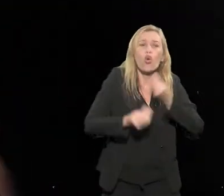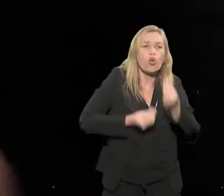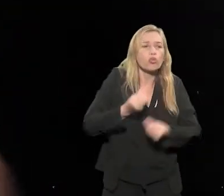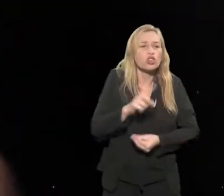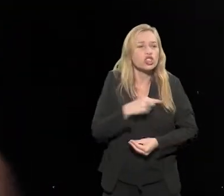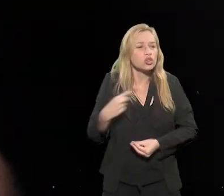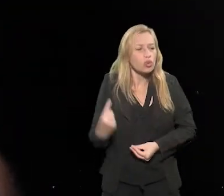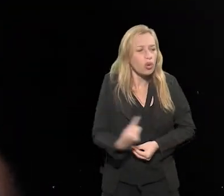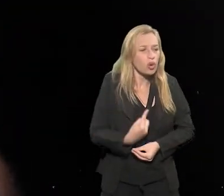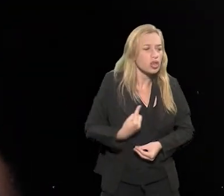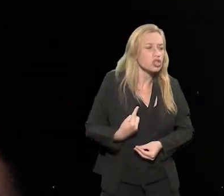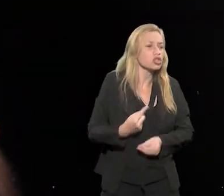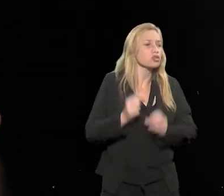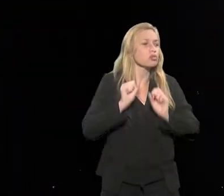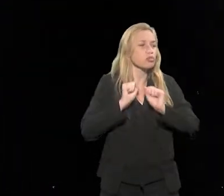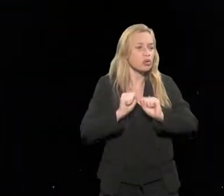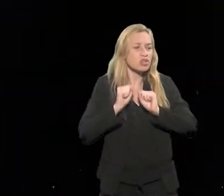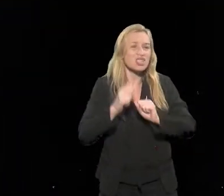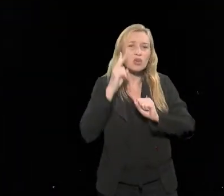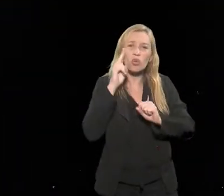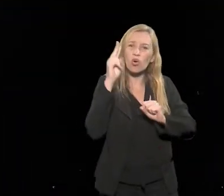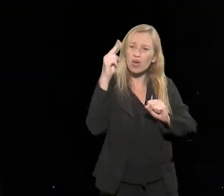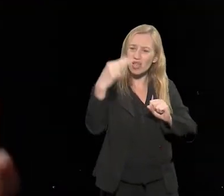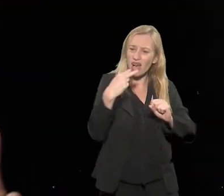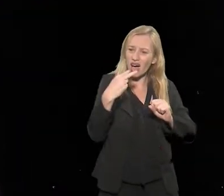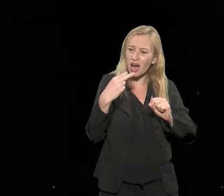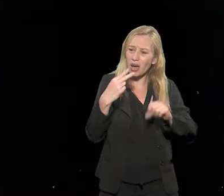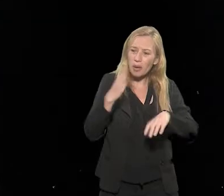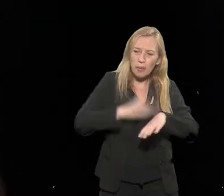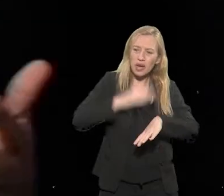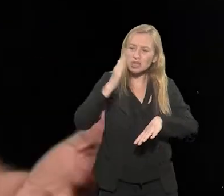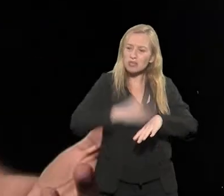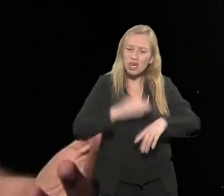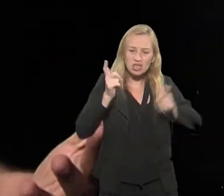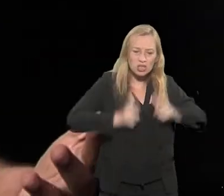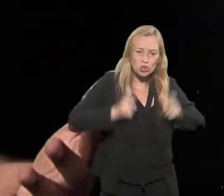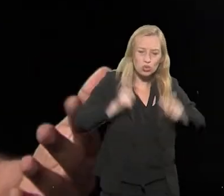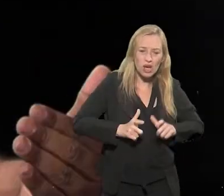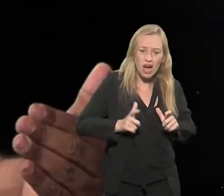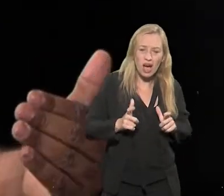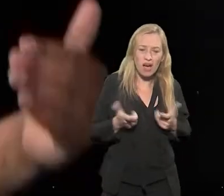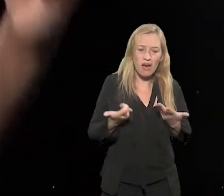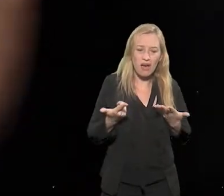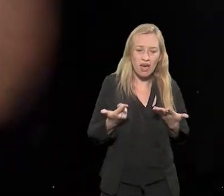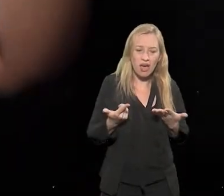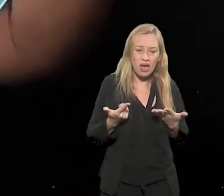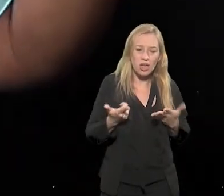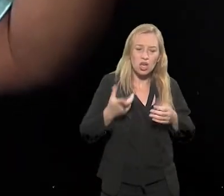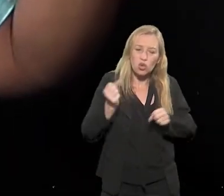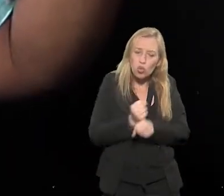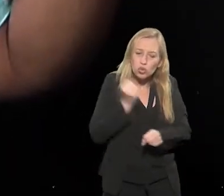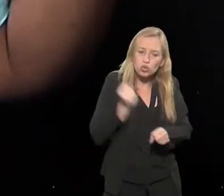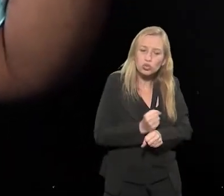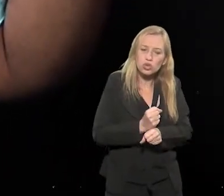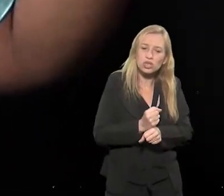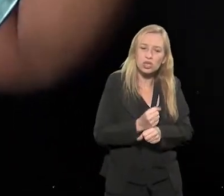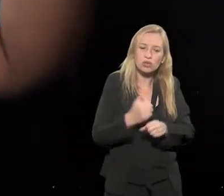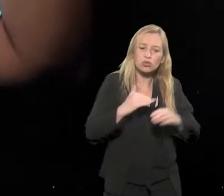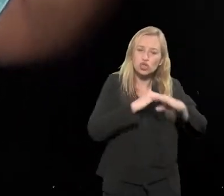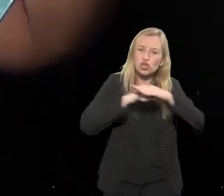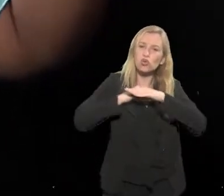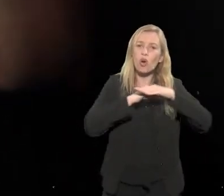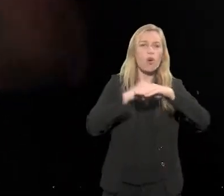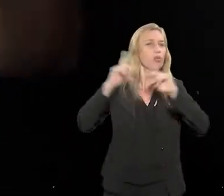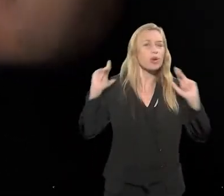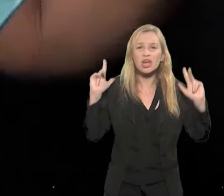que nós possamos nos olhar cada vez mais nesse lugar de construção de